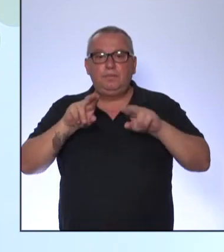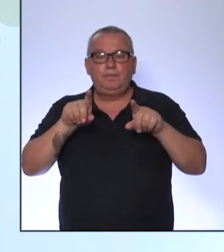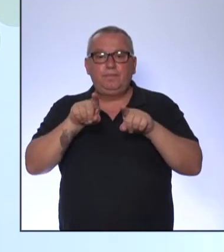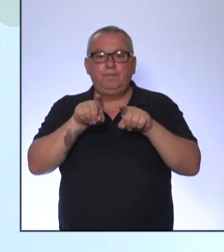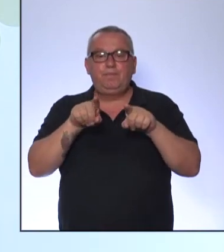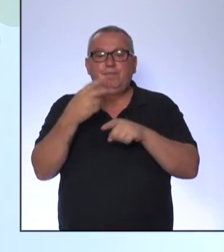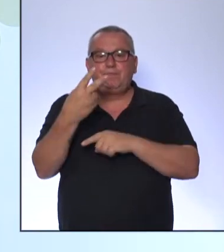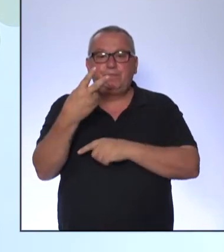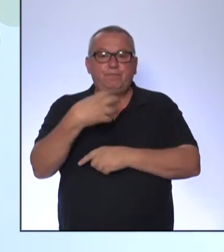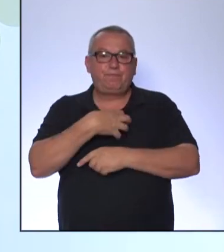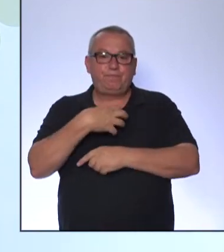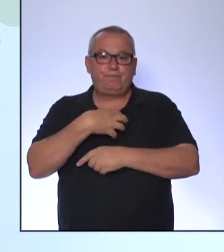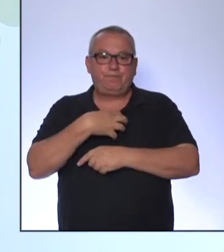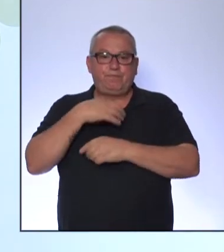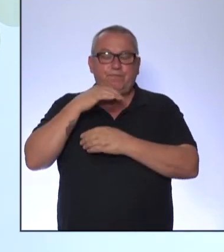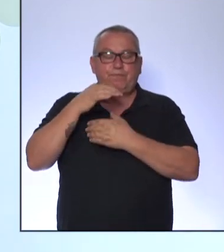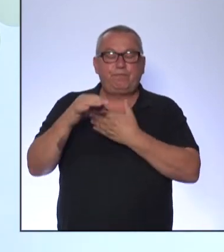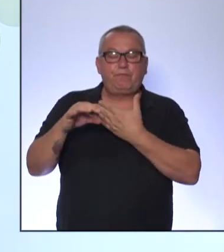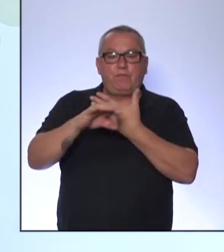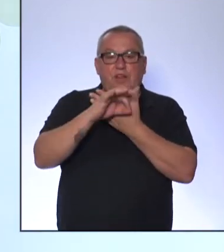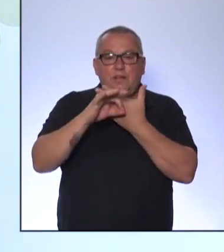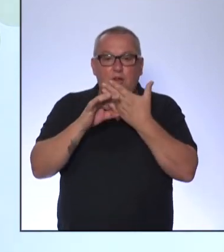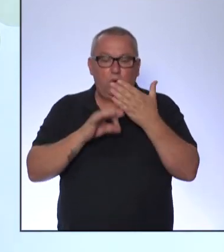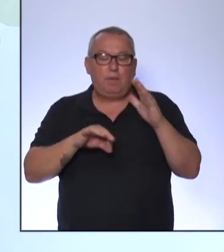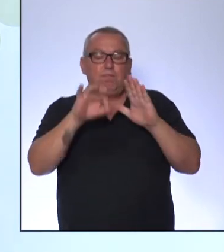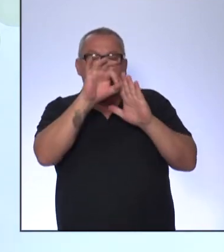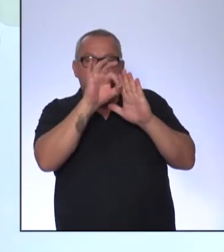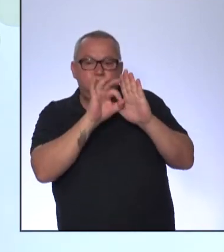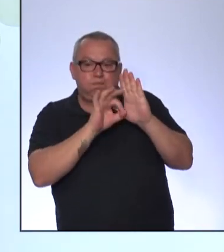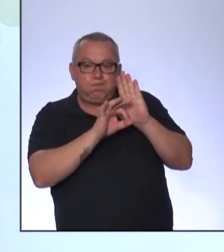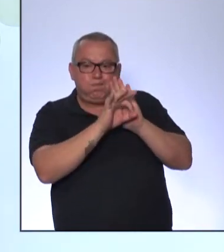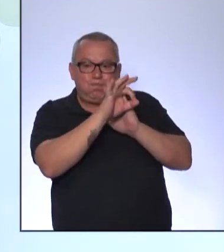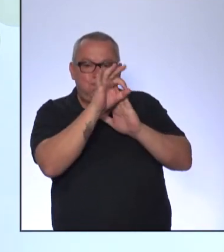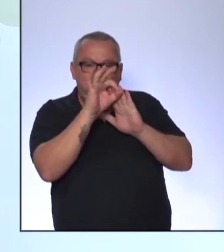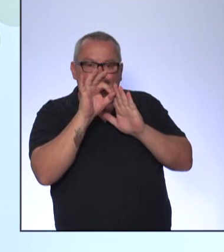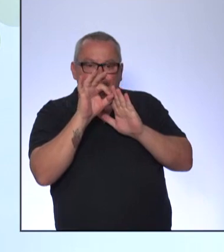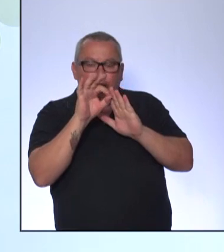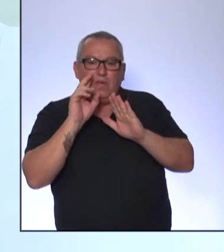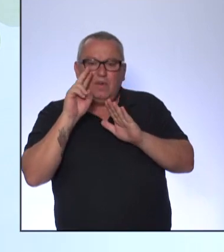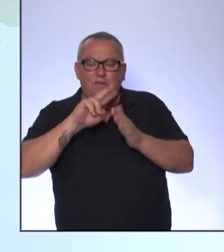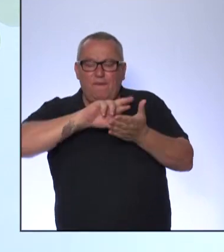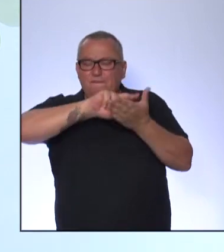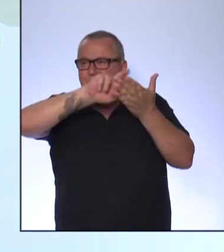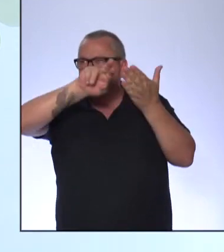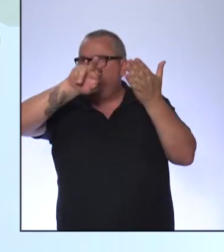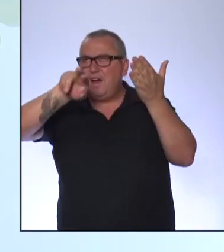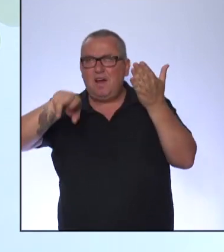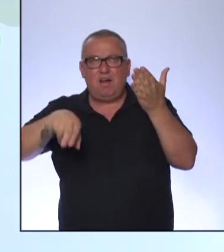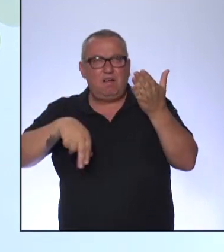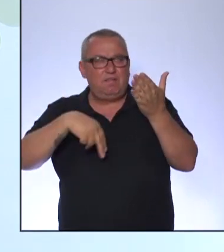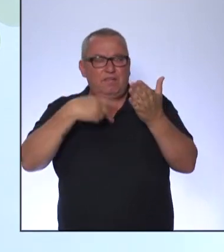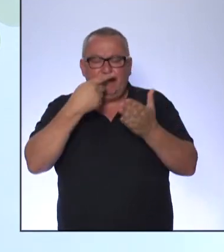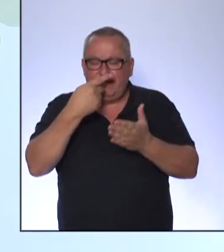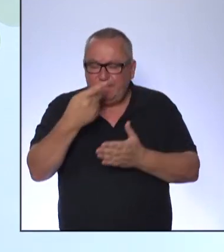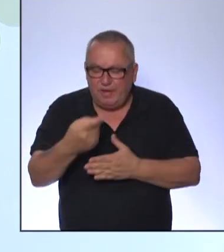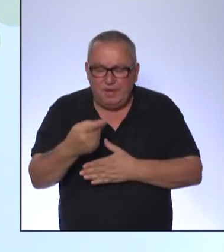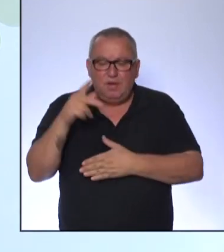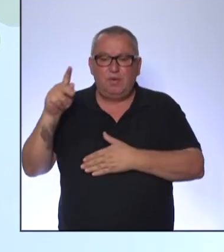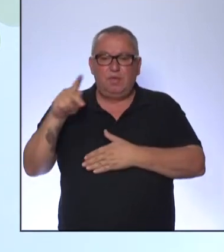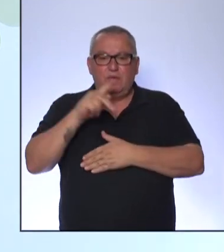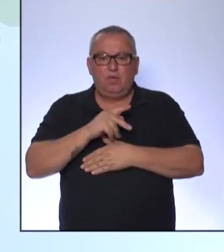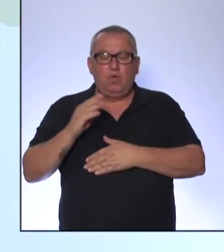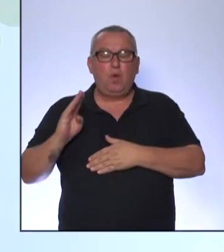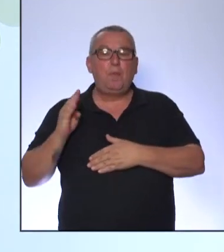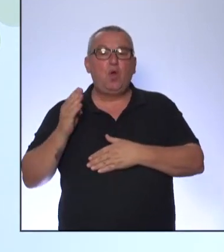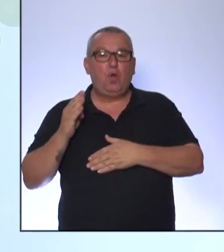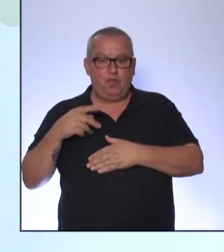dois tipos celulares. Eu acredito que vocês já devem ter escutado isso várias vezes, professores de ciência sempre falam, professores de biologia sempre